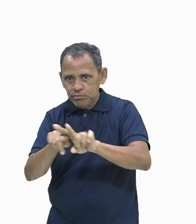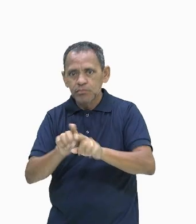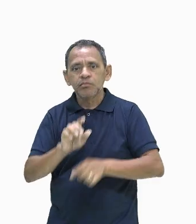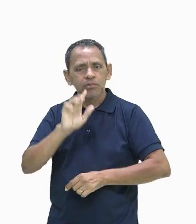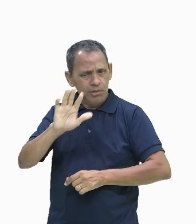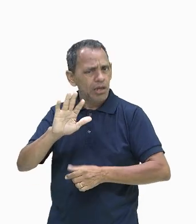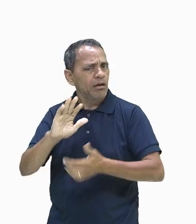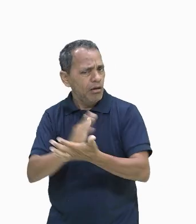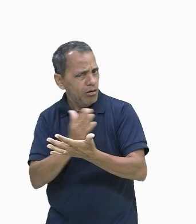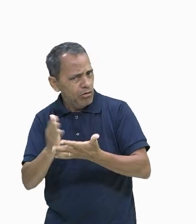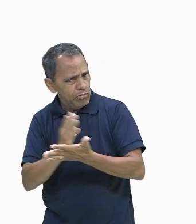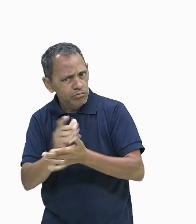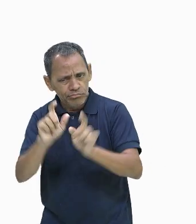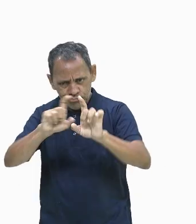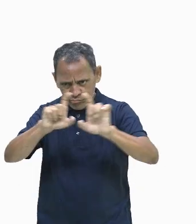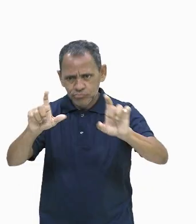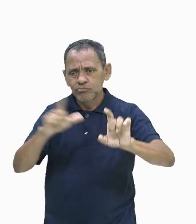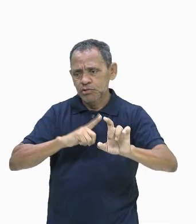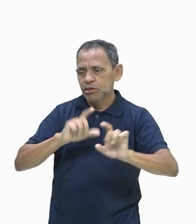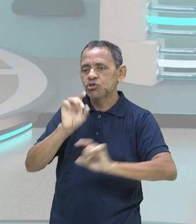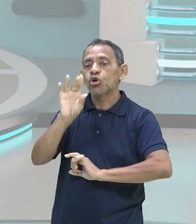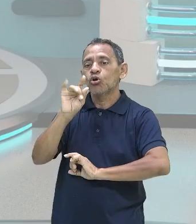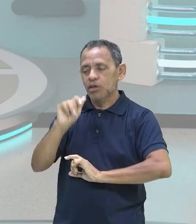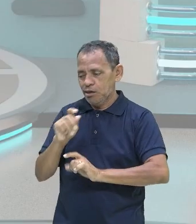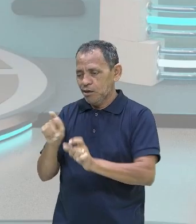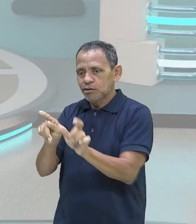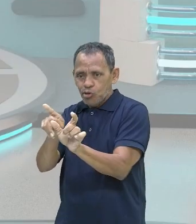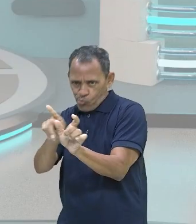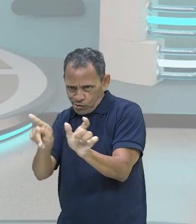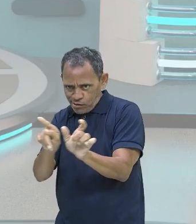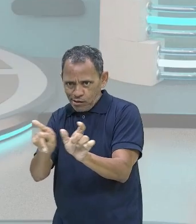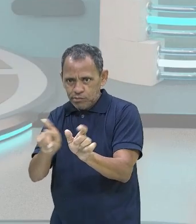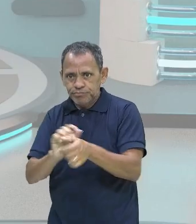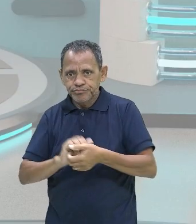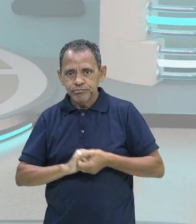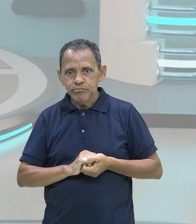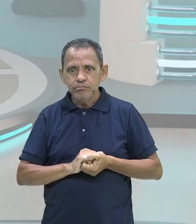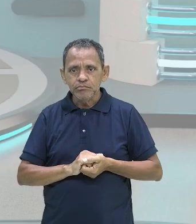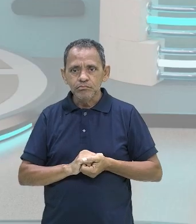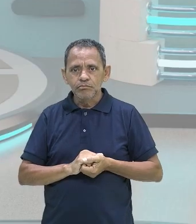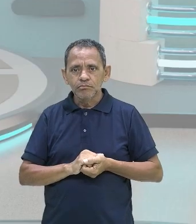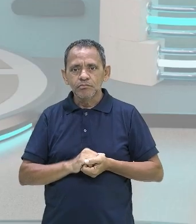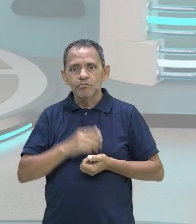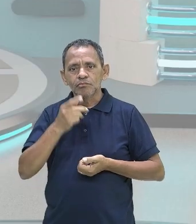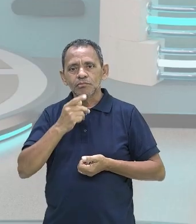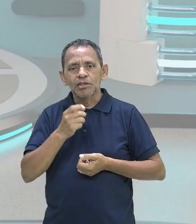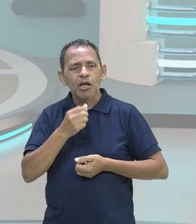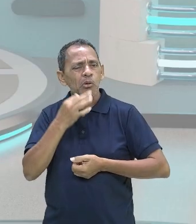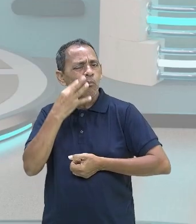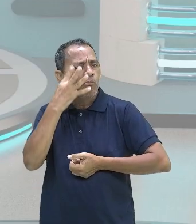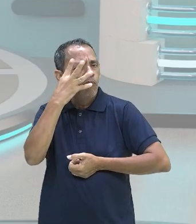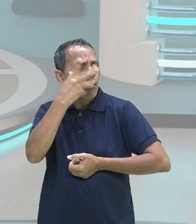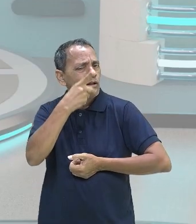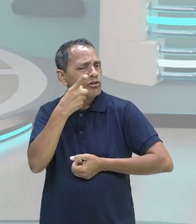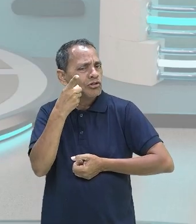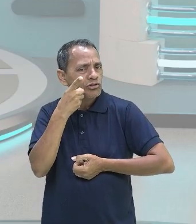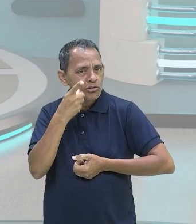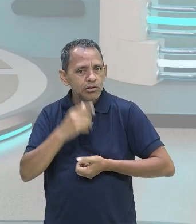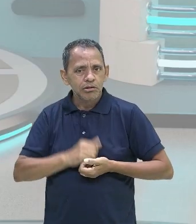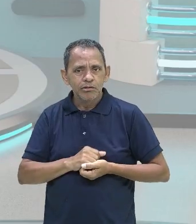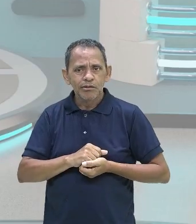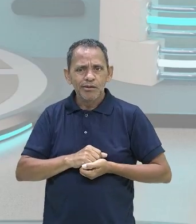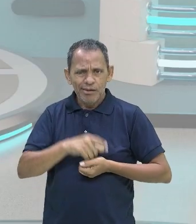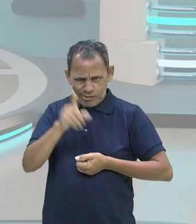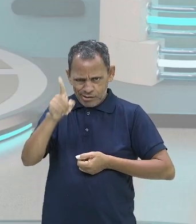predicado. Então, por exemplo, se eu tenho ali um enunciado na qual alguém diz: "Que belo dia", isso será uma